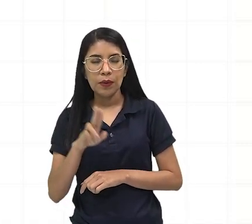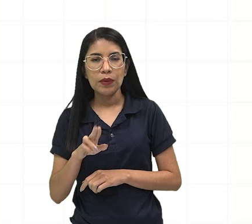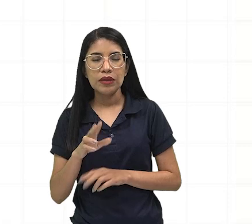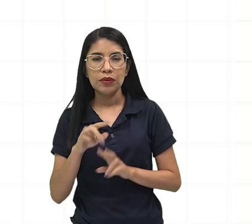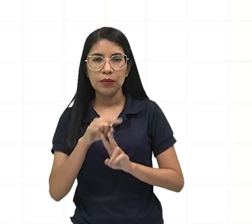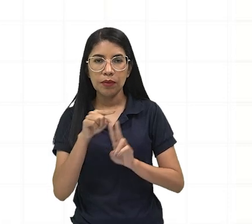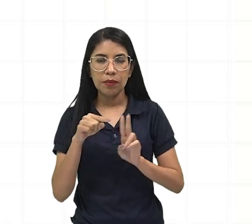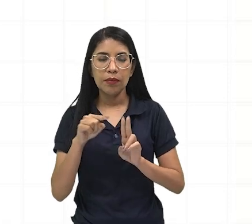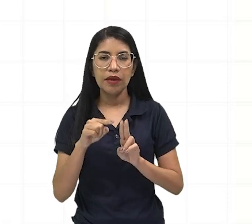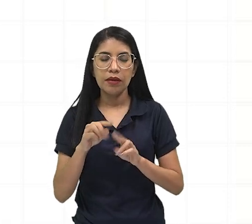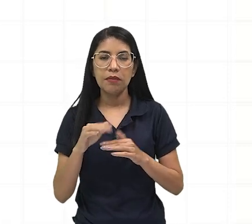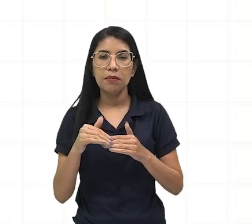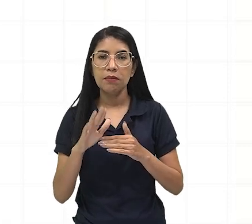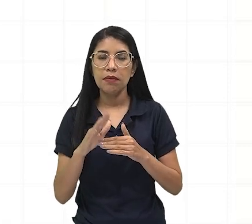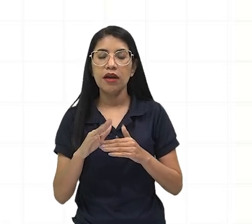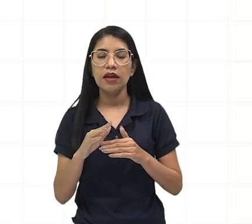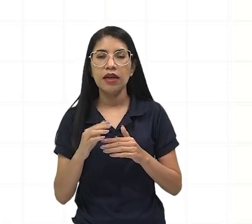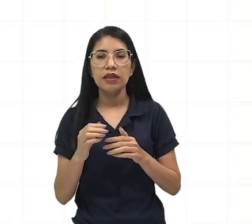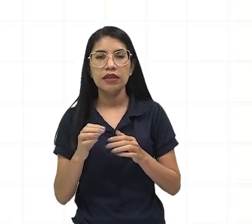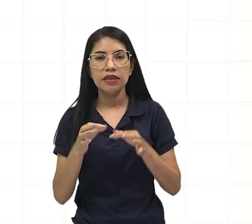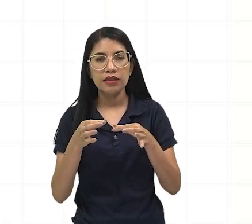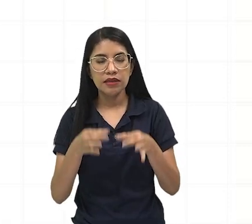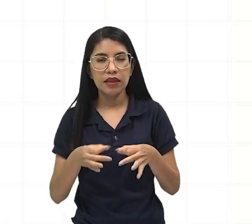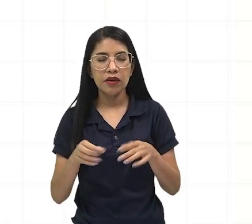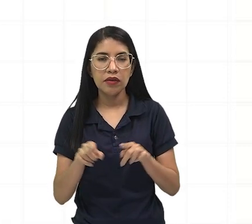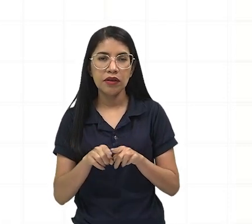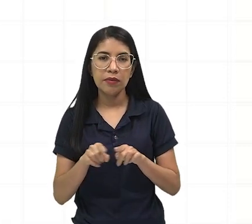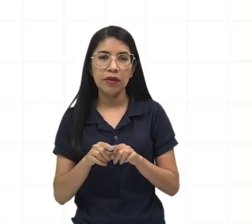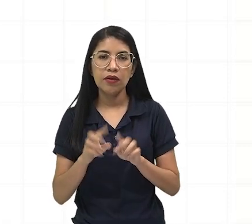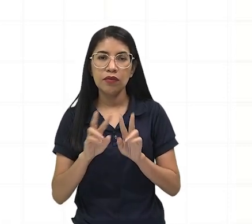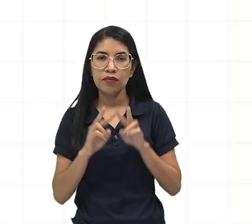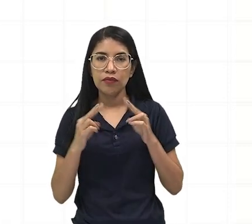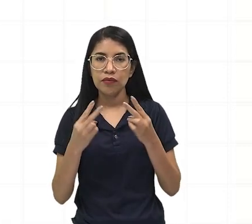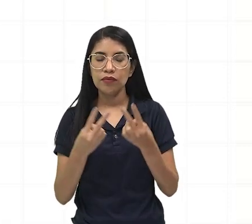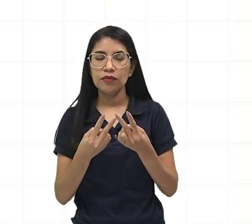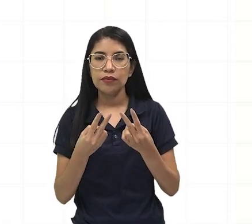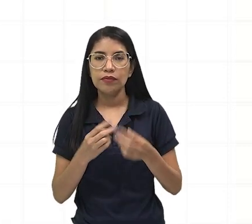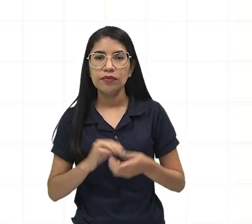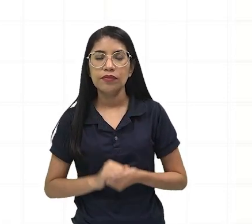aqui, mais preciso será o volume.